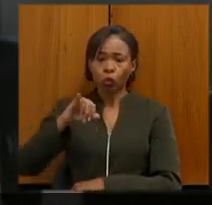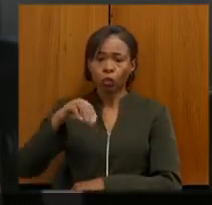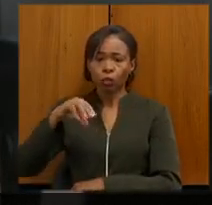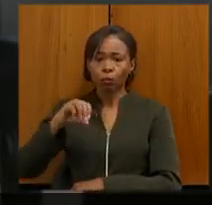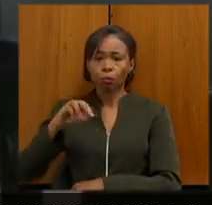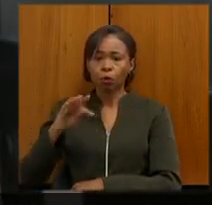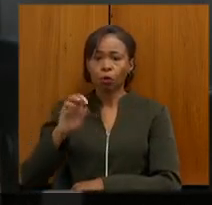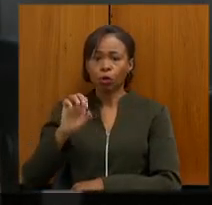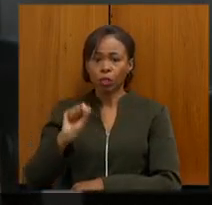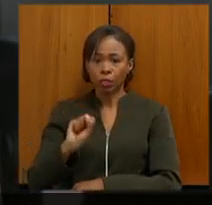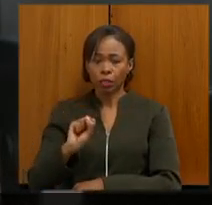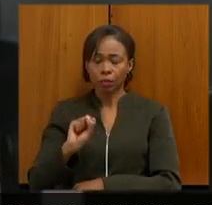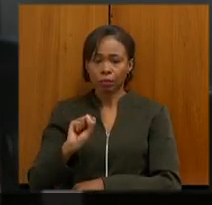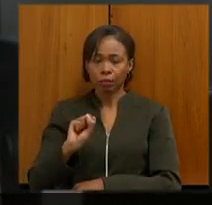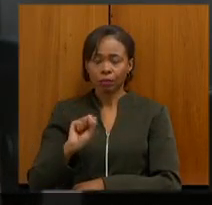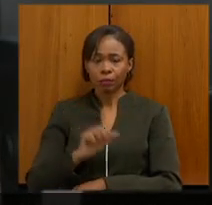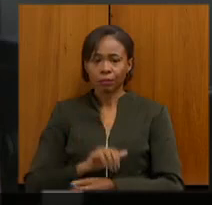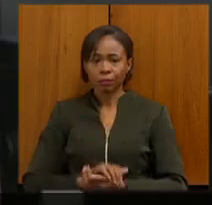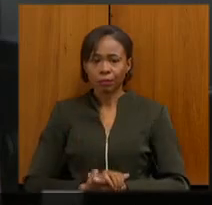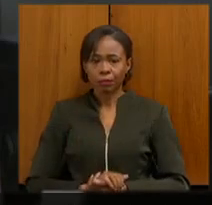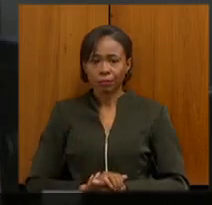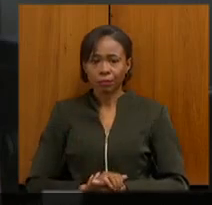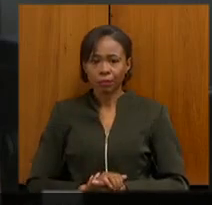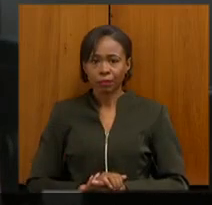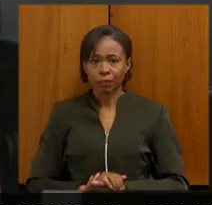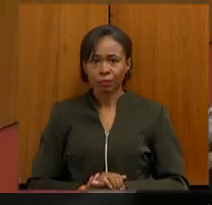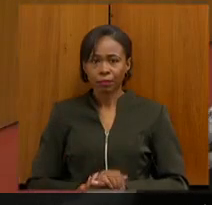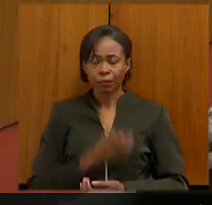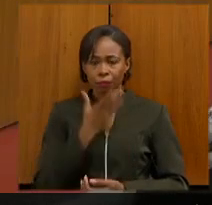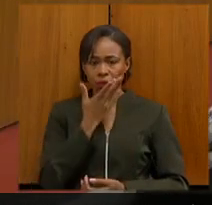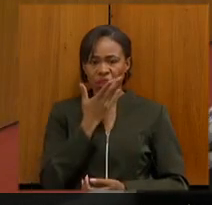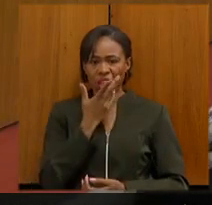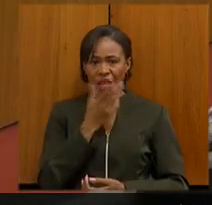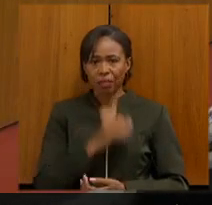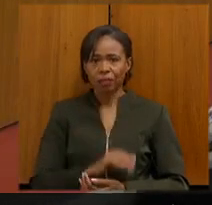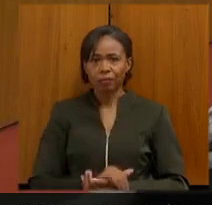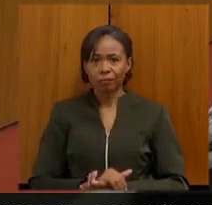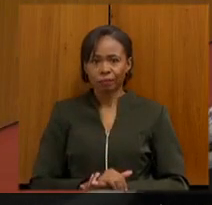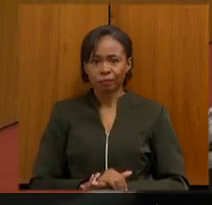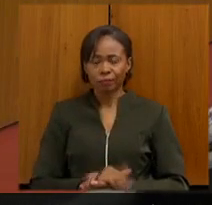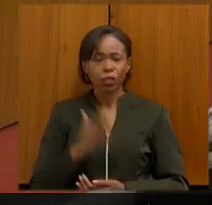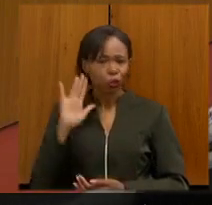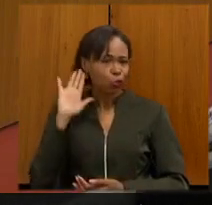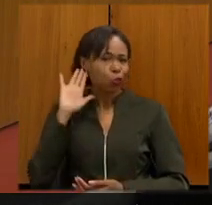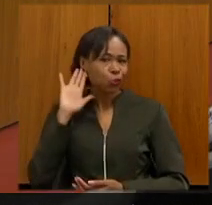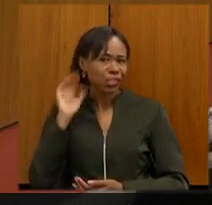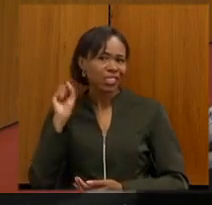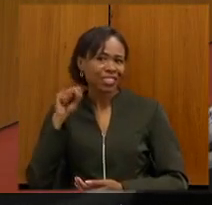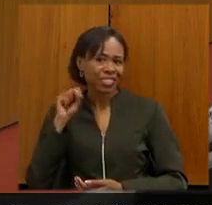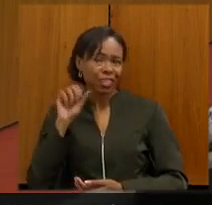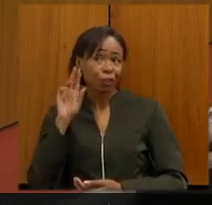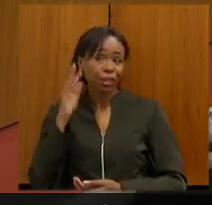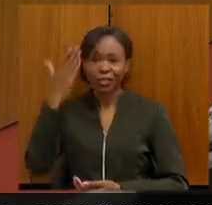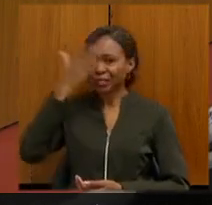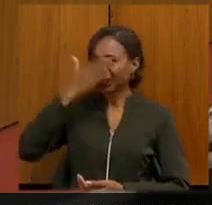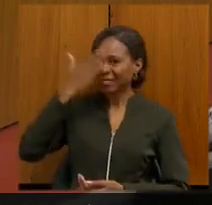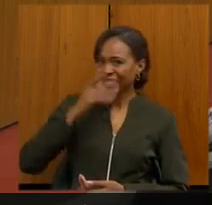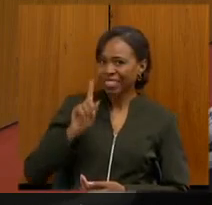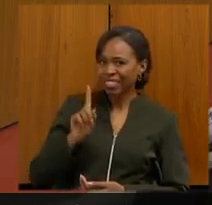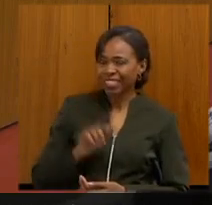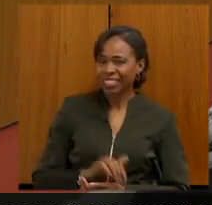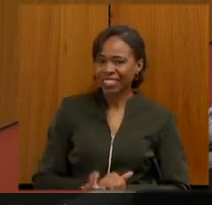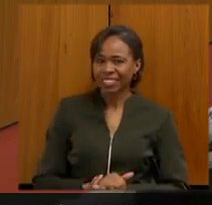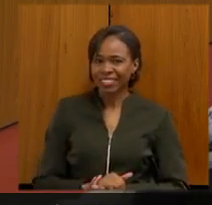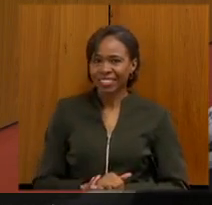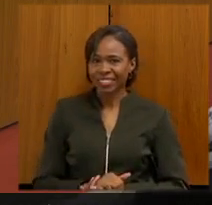Elisa ainda tá com a gente e então me ouvindo sons então te vendo Ligar